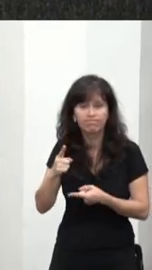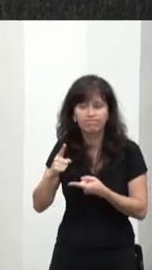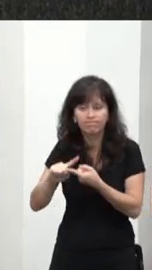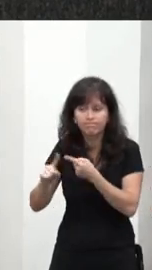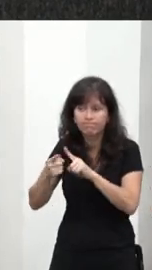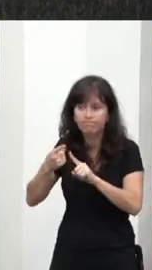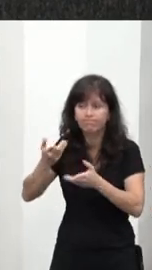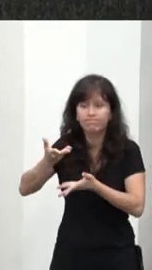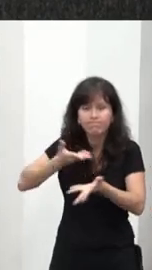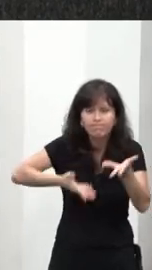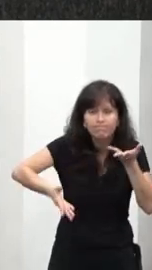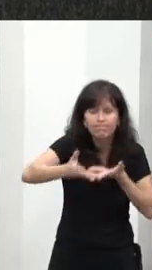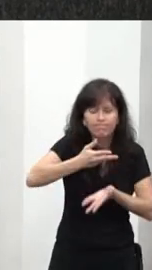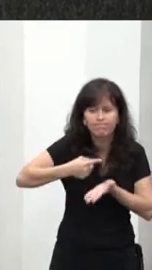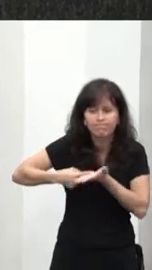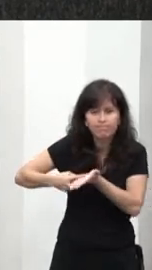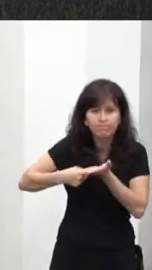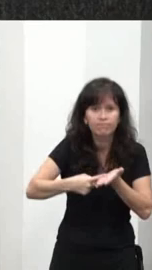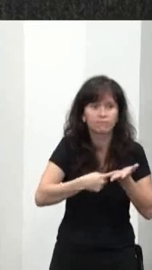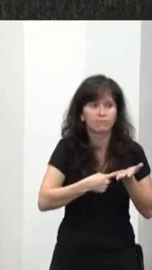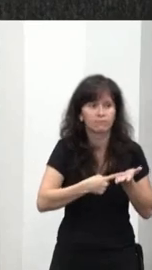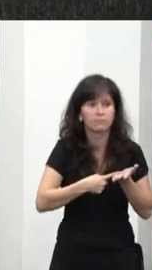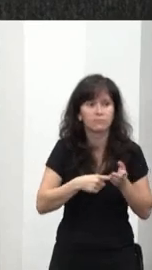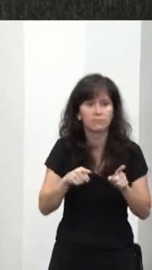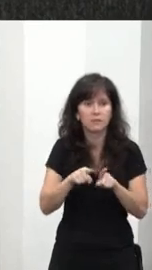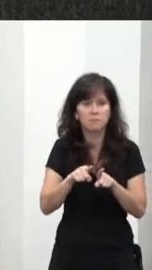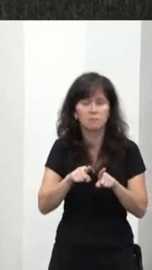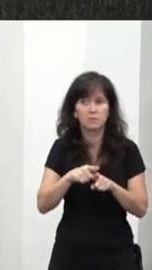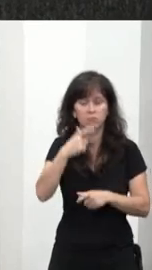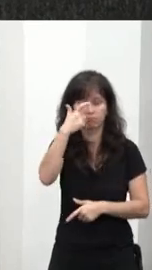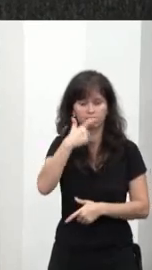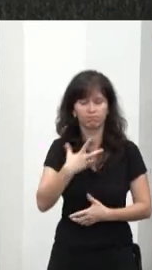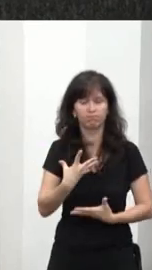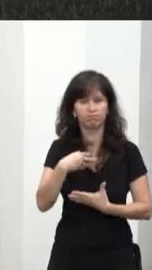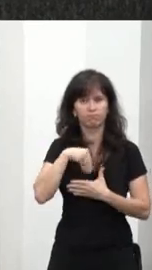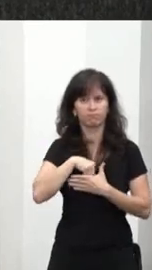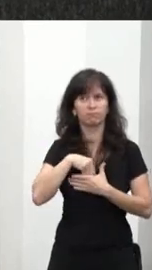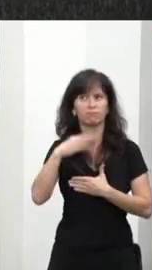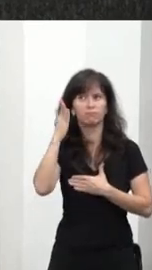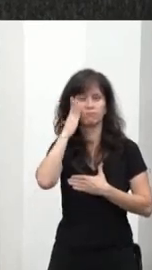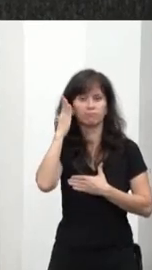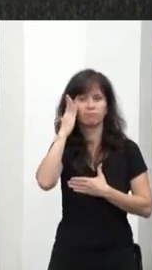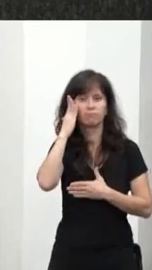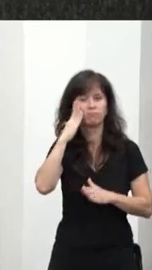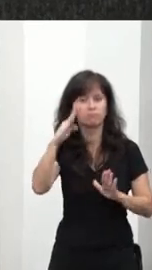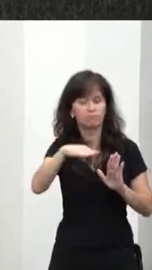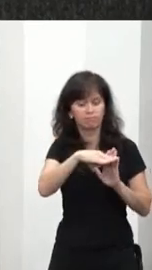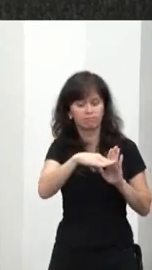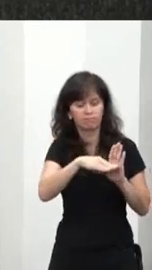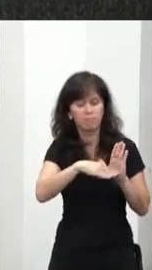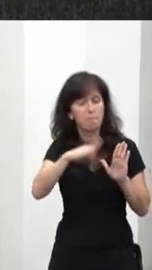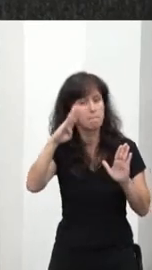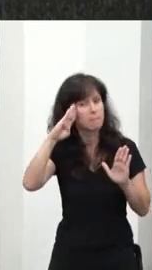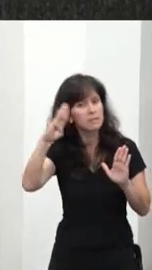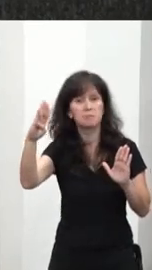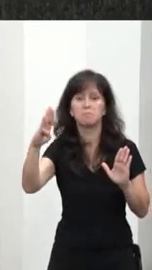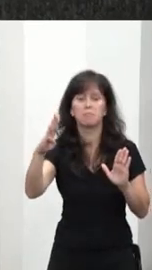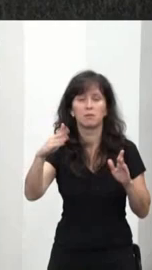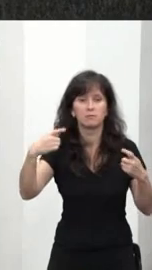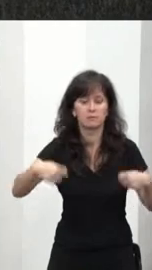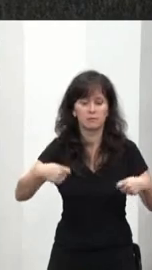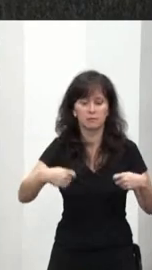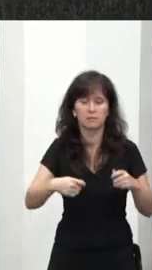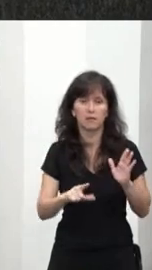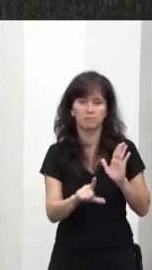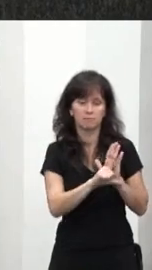e realmente sabendo né as principais demandas da Lei Paulo Gustavo